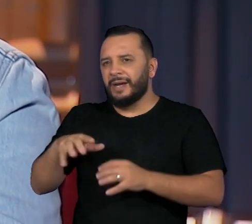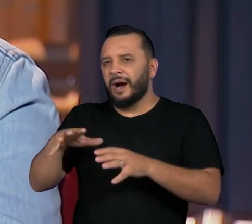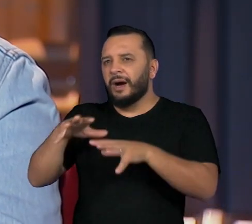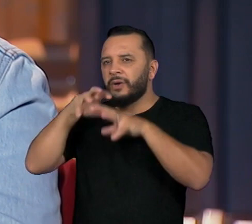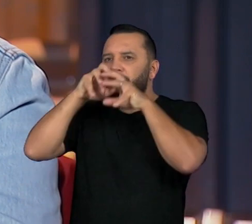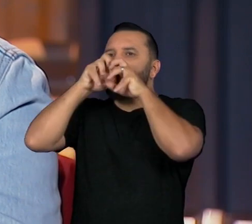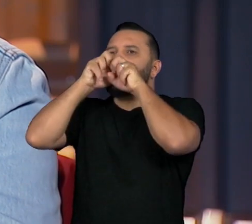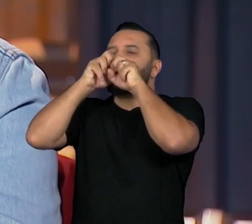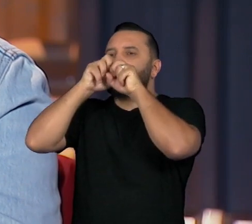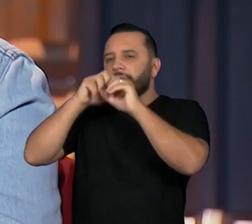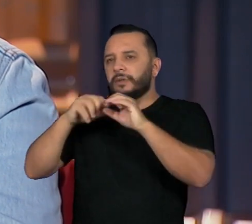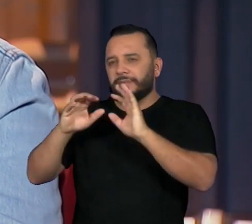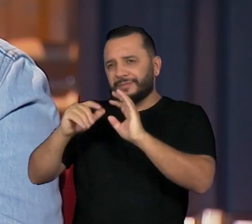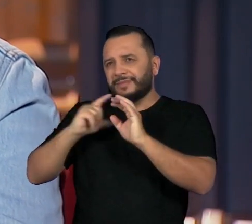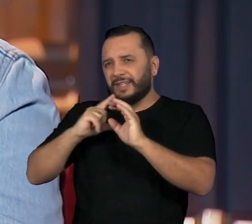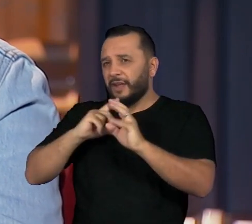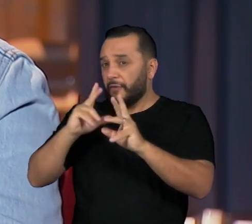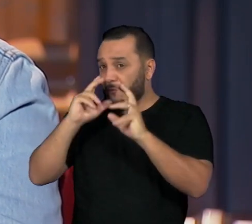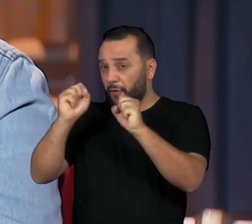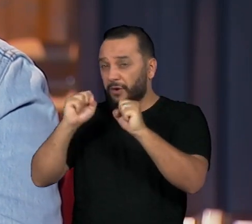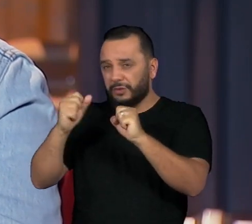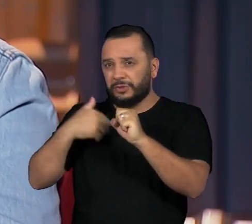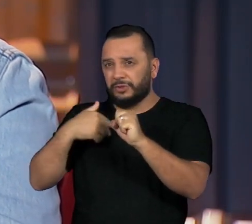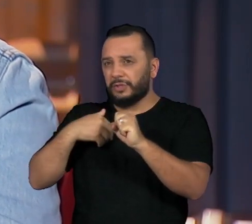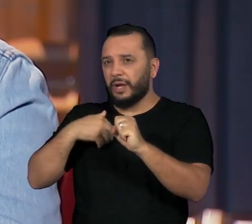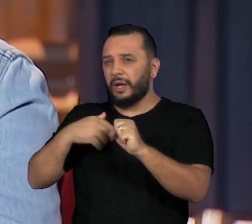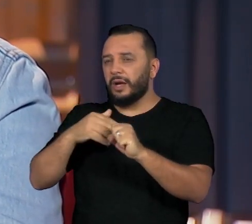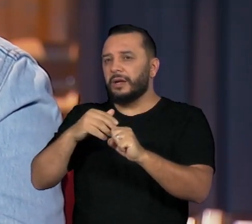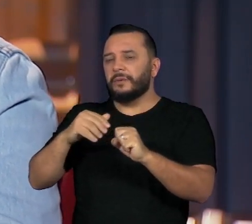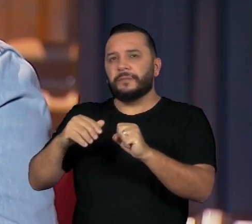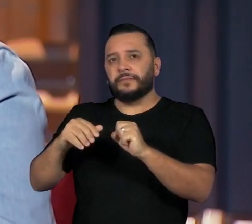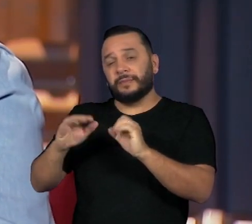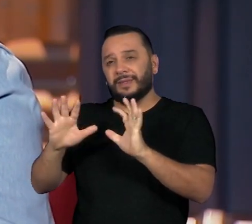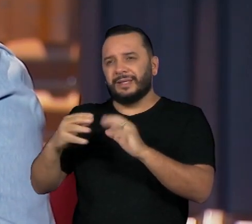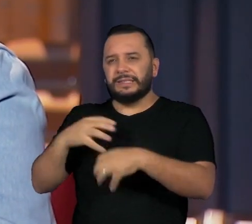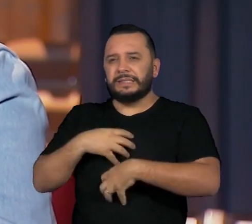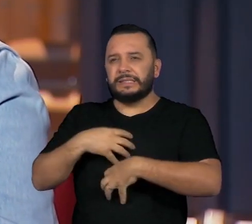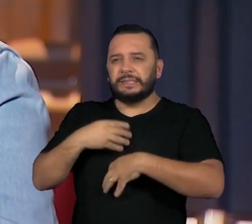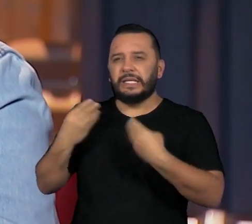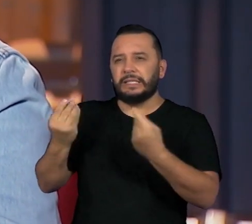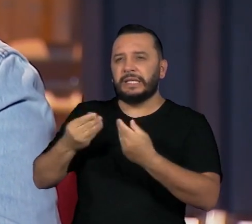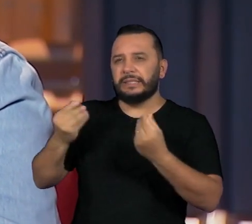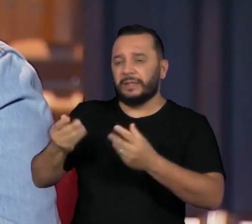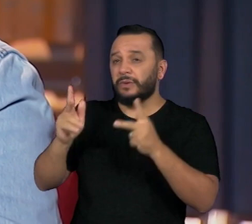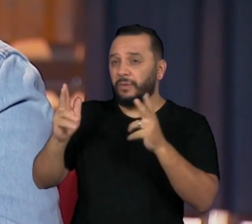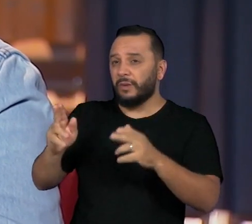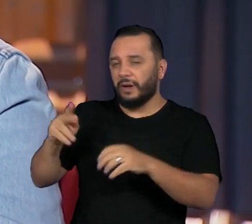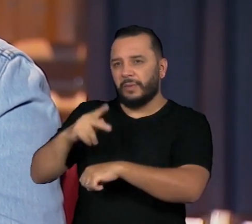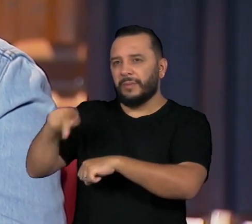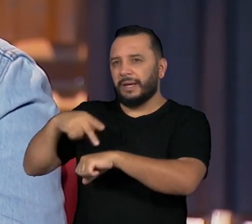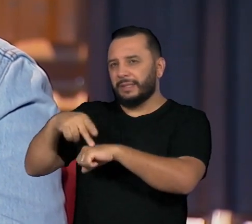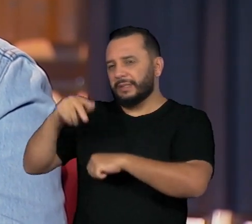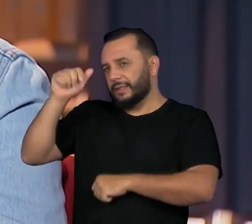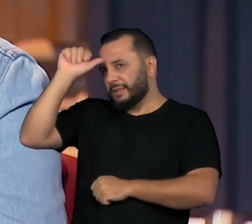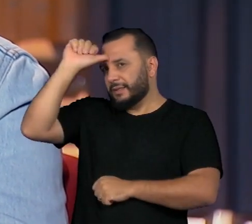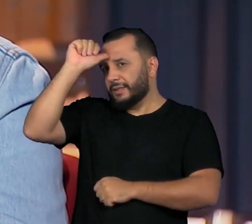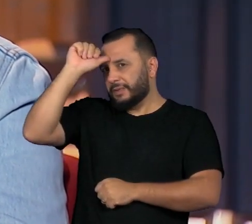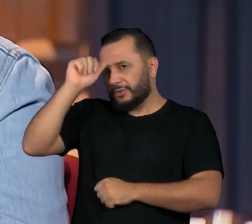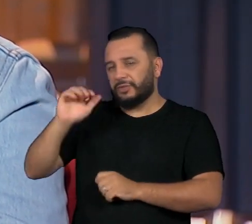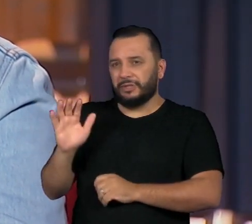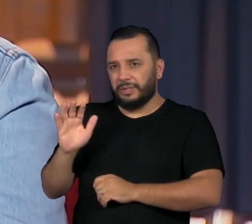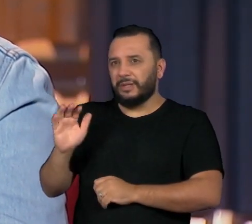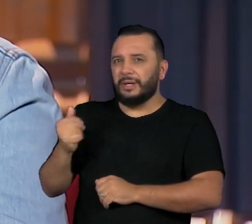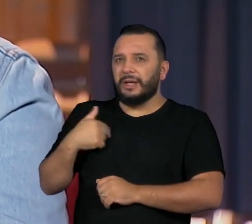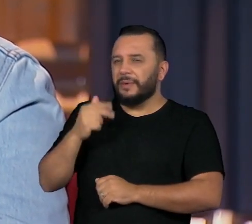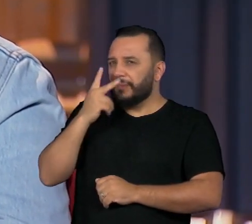eficaz. E produz o tipo de sensação que lá na Índia, lá no entorno do Himalaia, as pessoas identificam com o